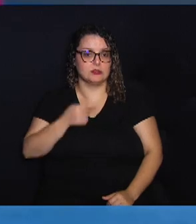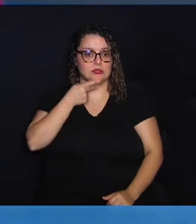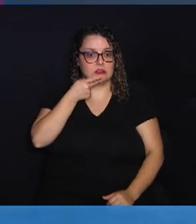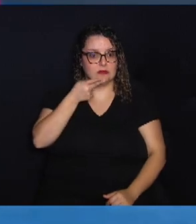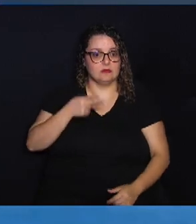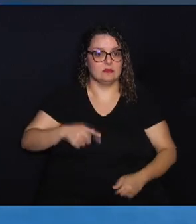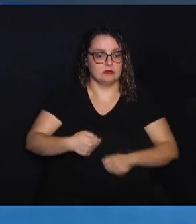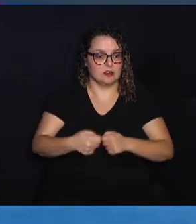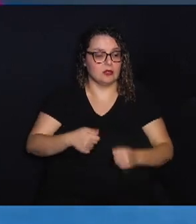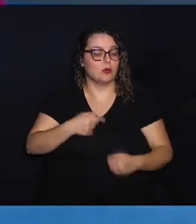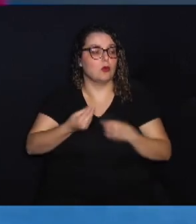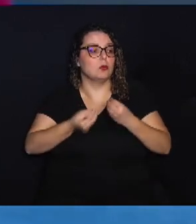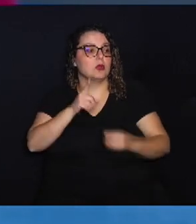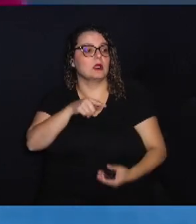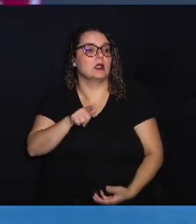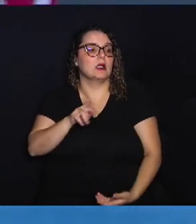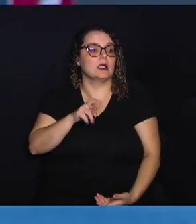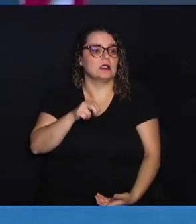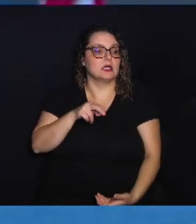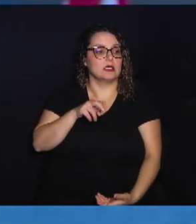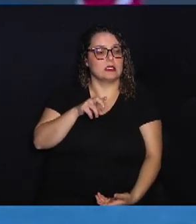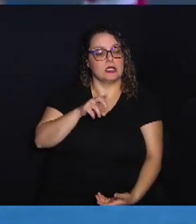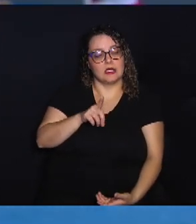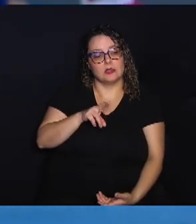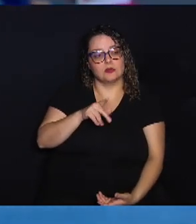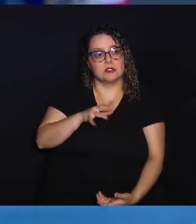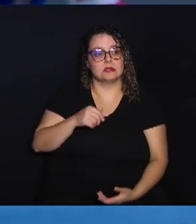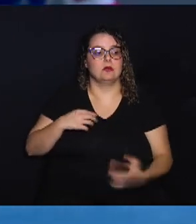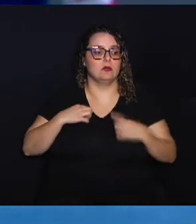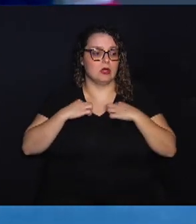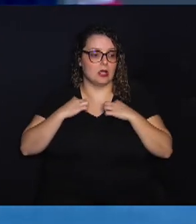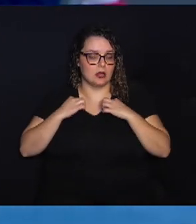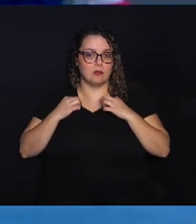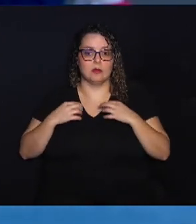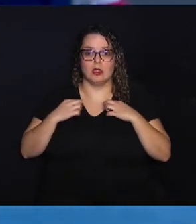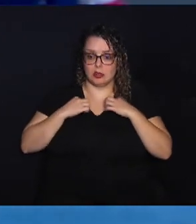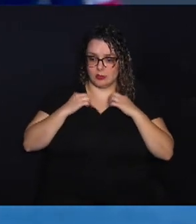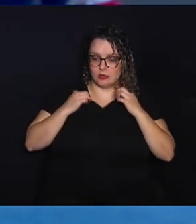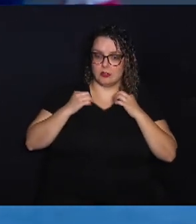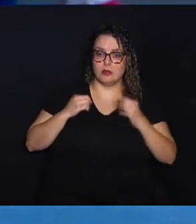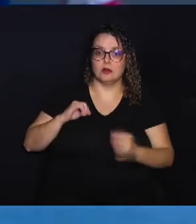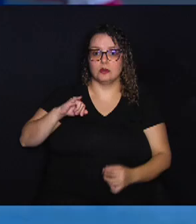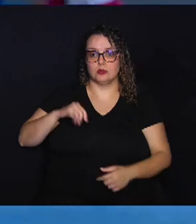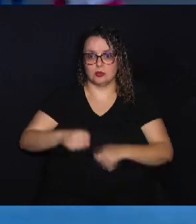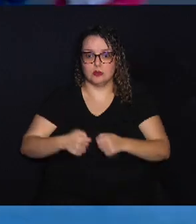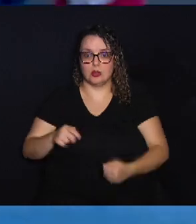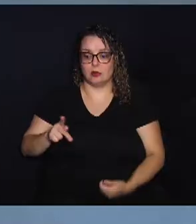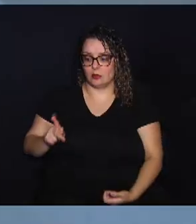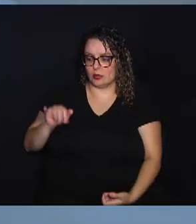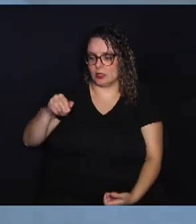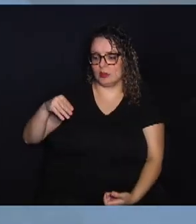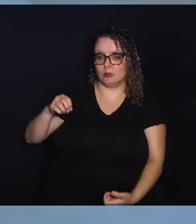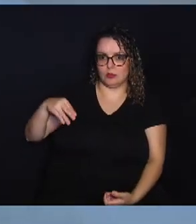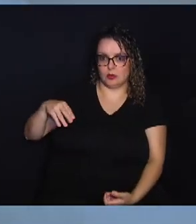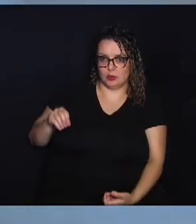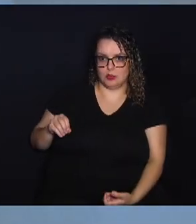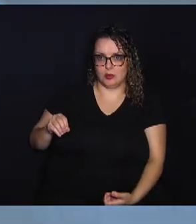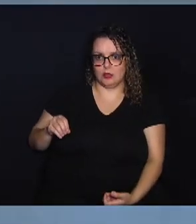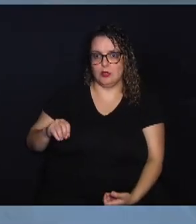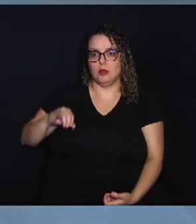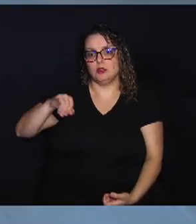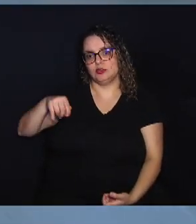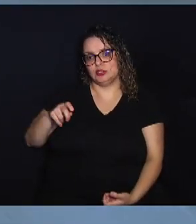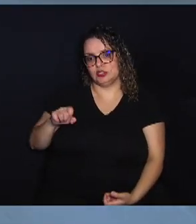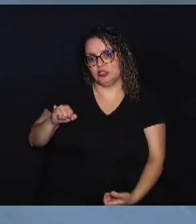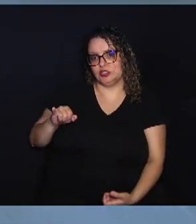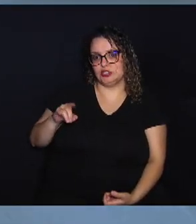que é a graduação, né? Qual que é a vestimenta de um judoca? Então, a vestimenta do judoca é o kimono, a palavra em japonês é o judogi. A